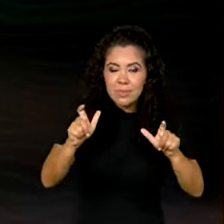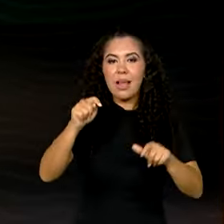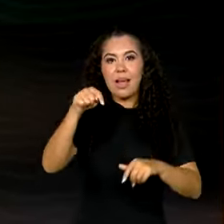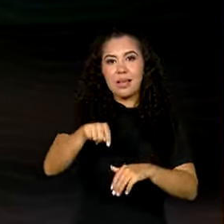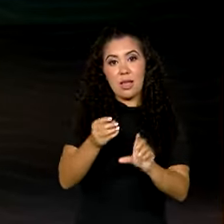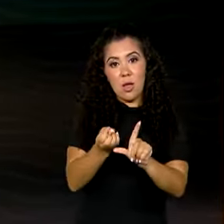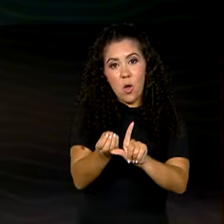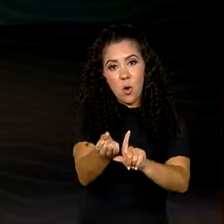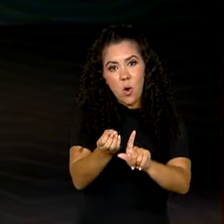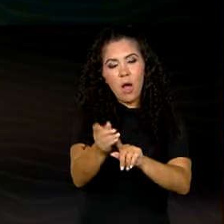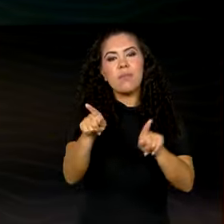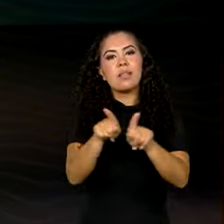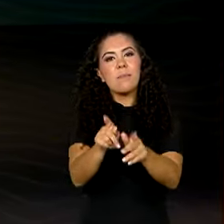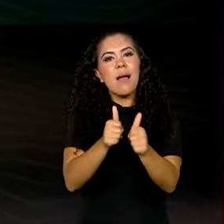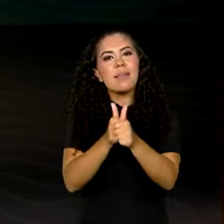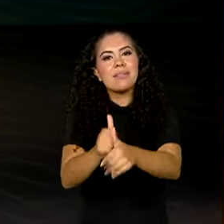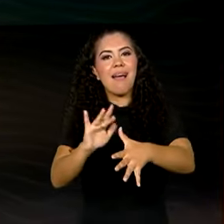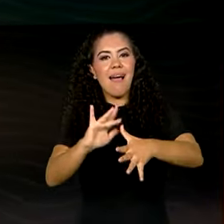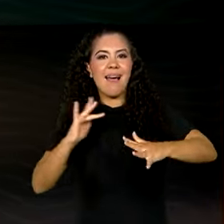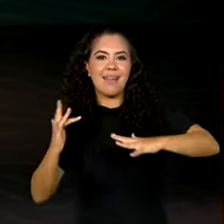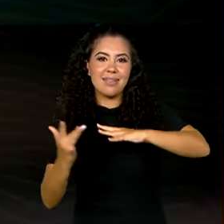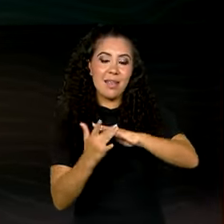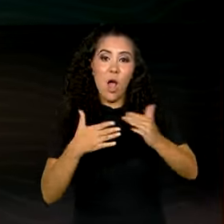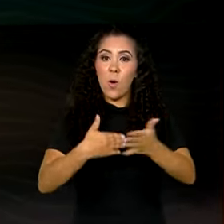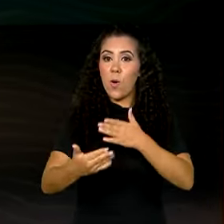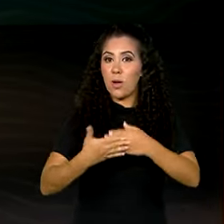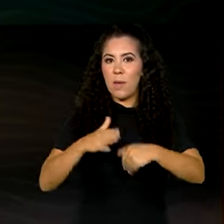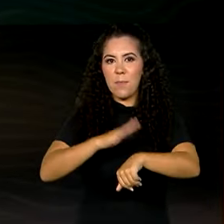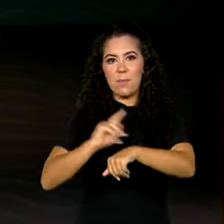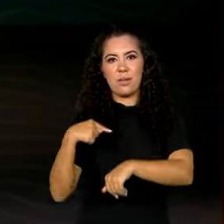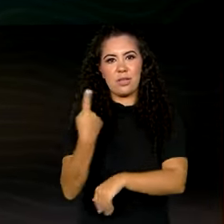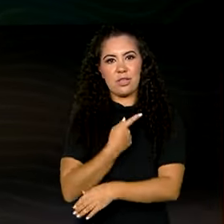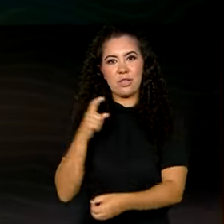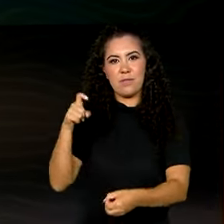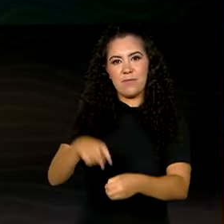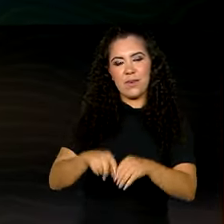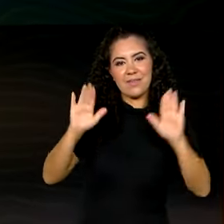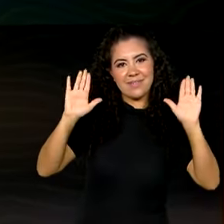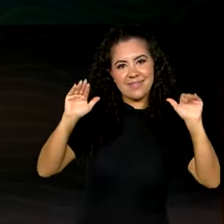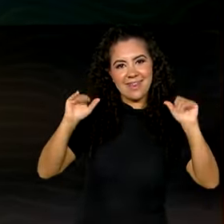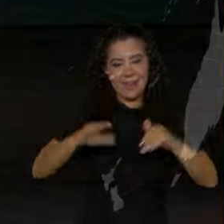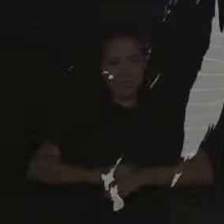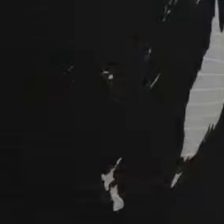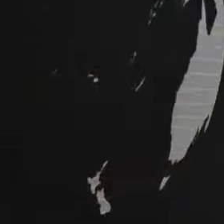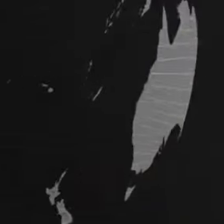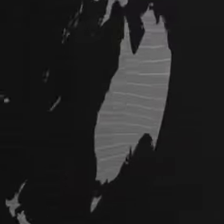e siga também as nossas redes sociais. Voltamos a qualquer momento. Até a próxima.